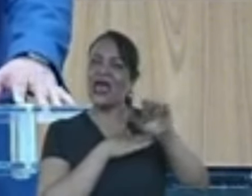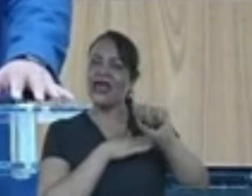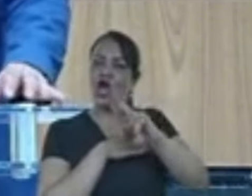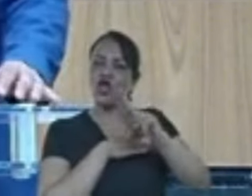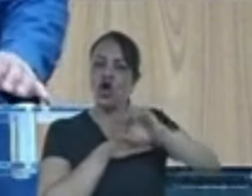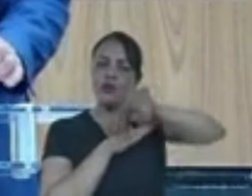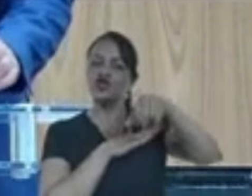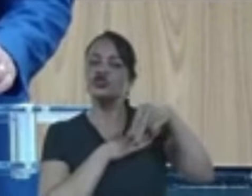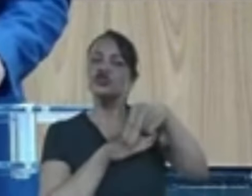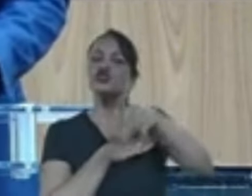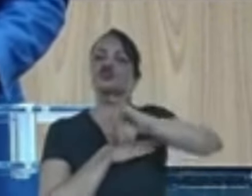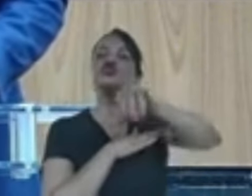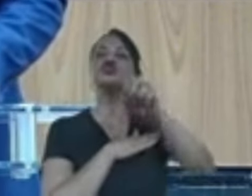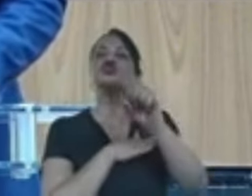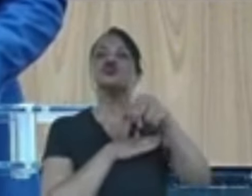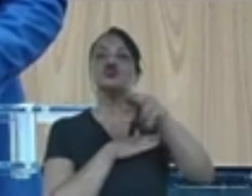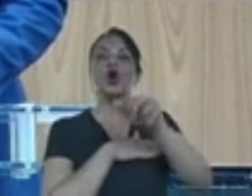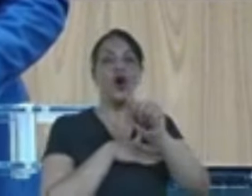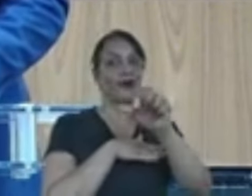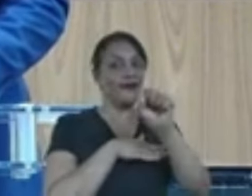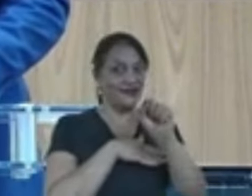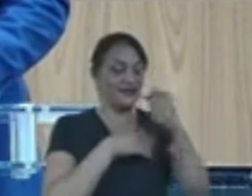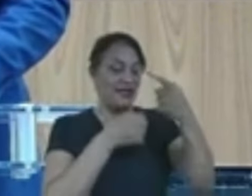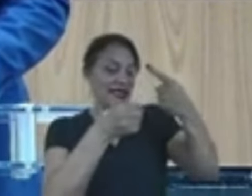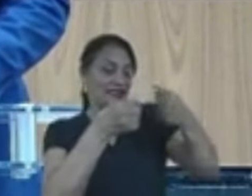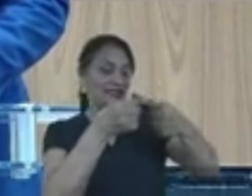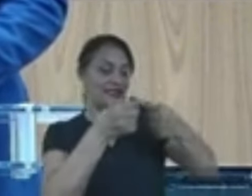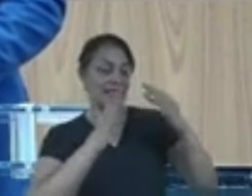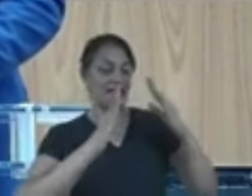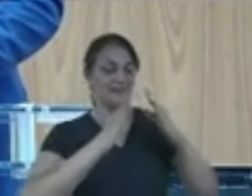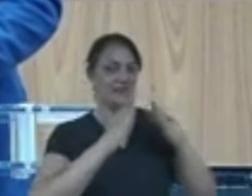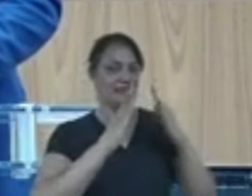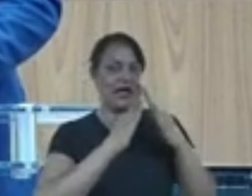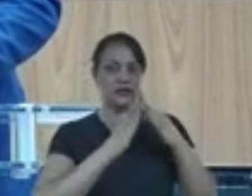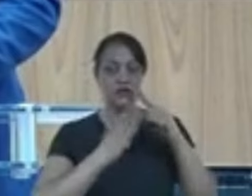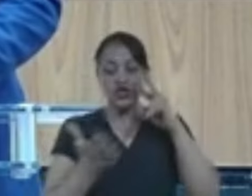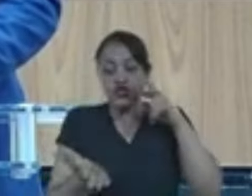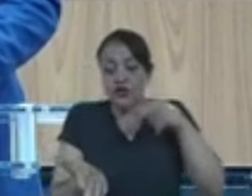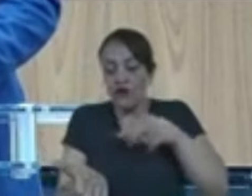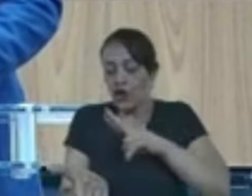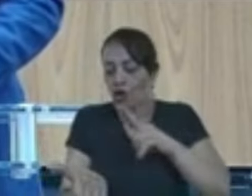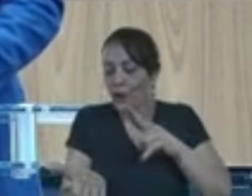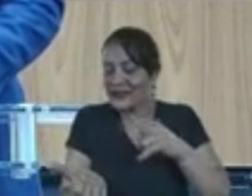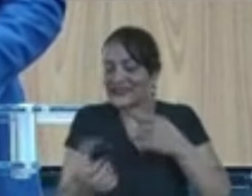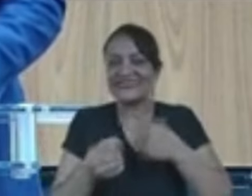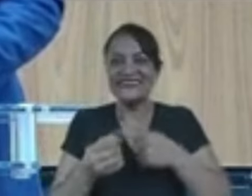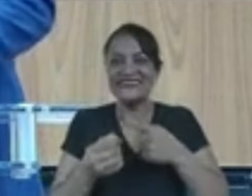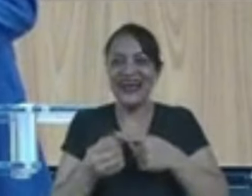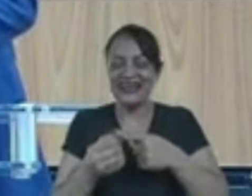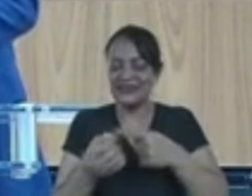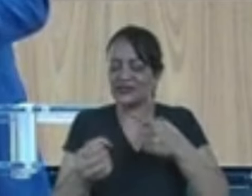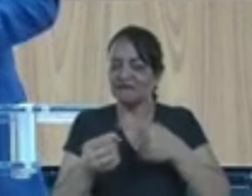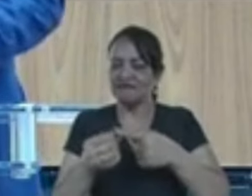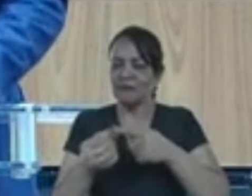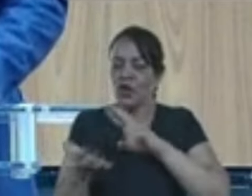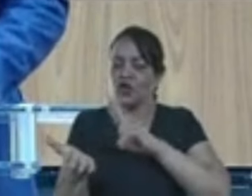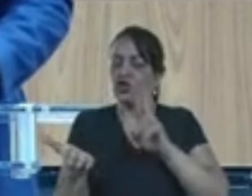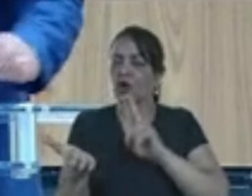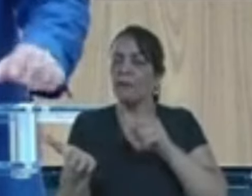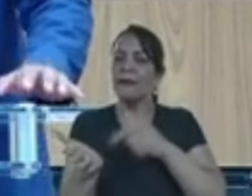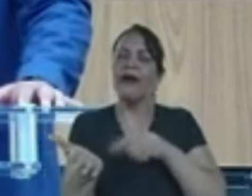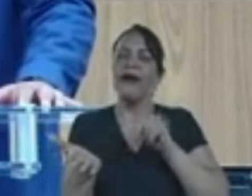Jonas. Ele morava lá na cidade, deixa eu ver aqui o nome da cidade, uma cidade que ele morava